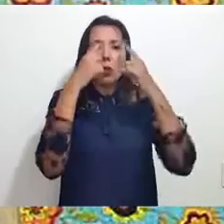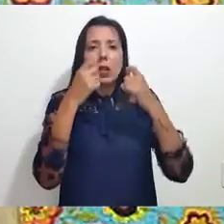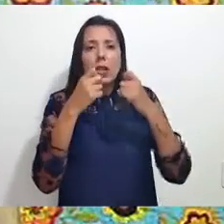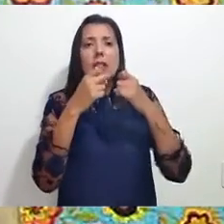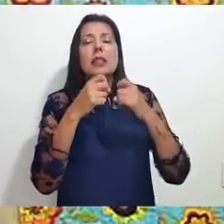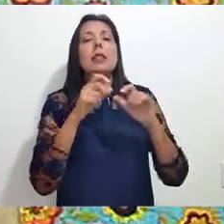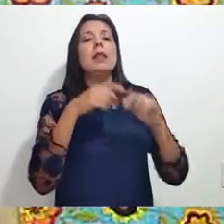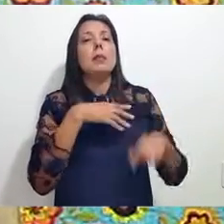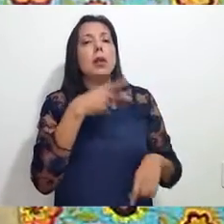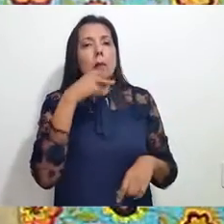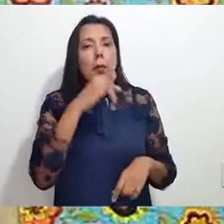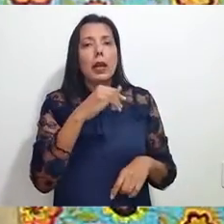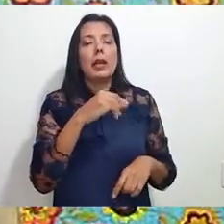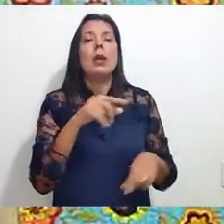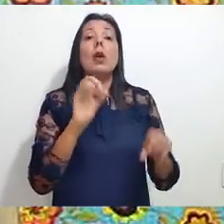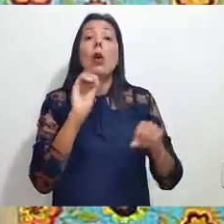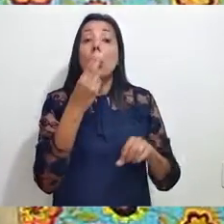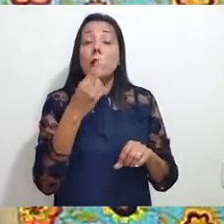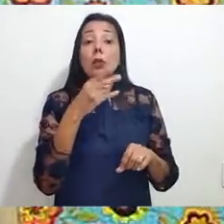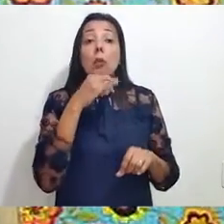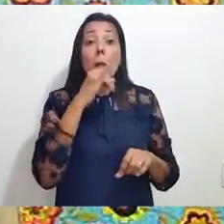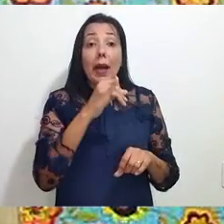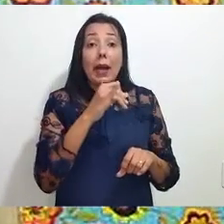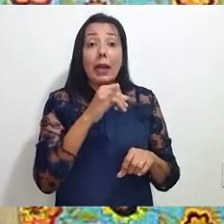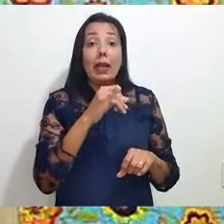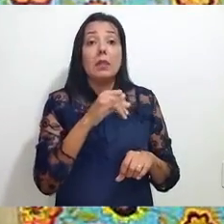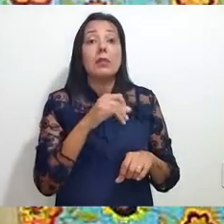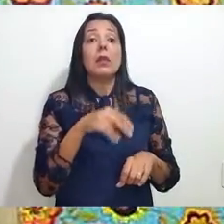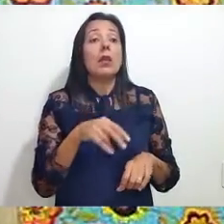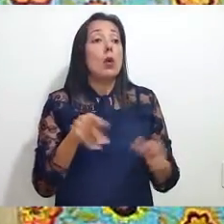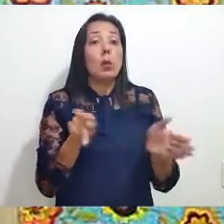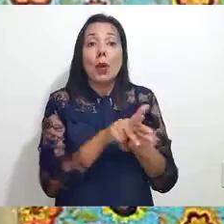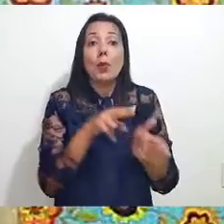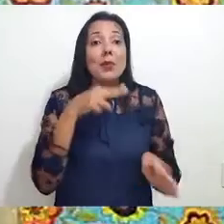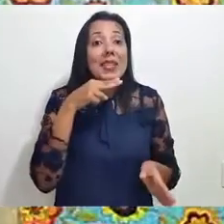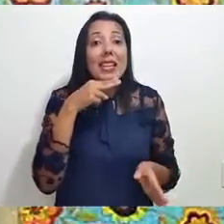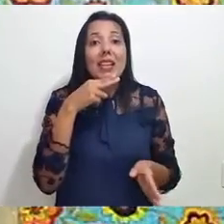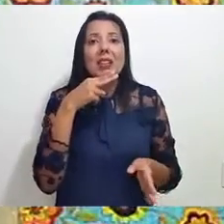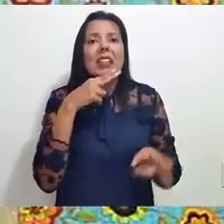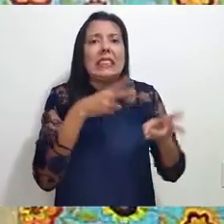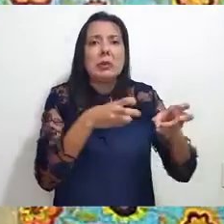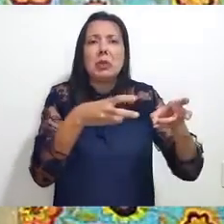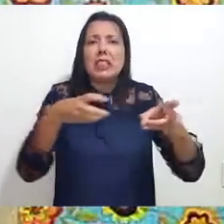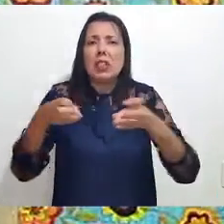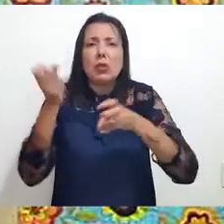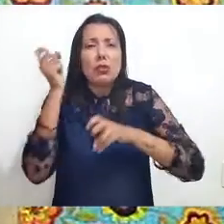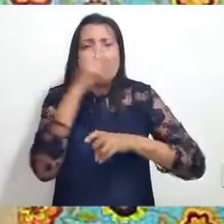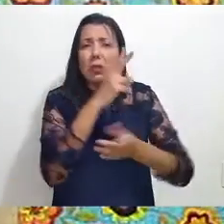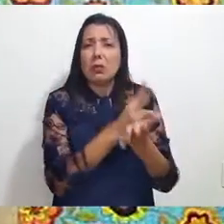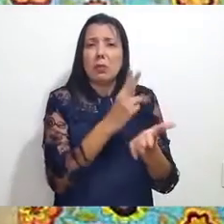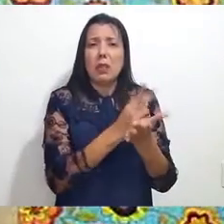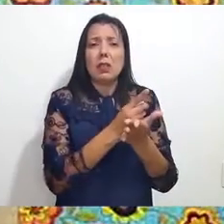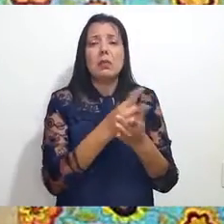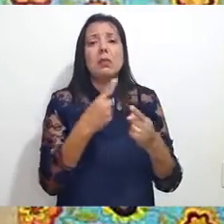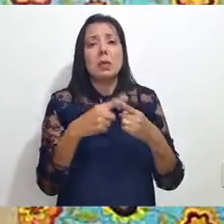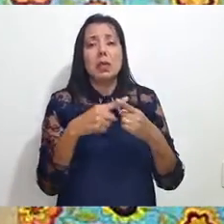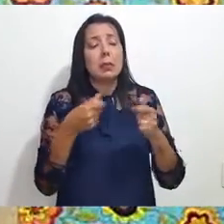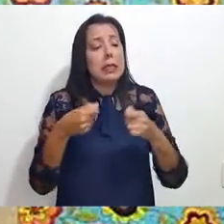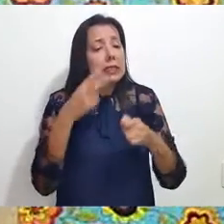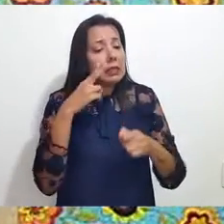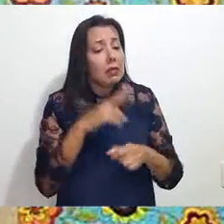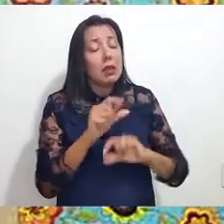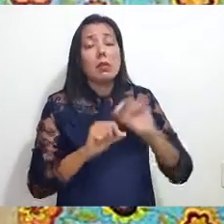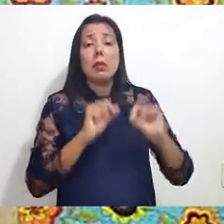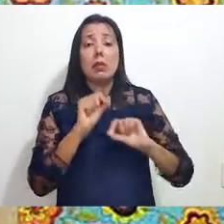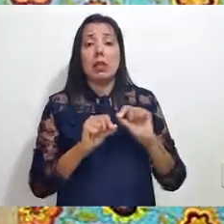violentando o próprio neto. Então, assim, é uma situação muito difícil, né? A gente tem que ver que